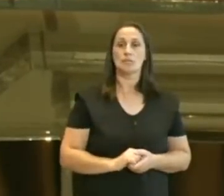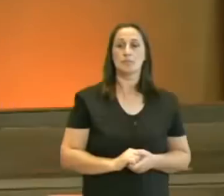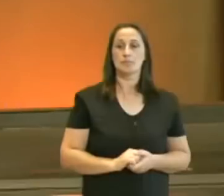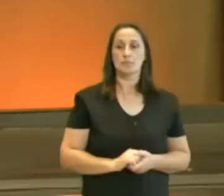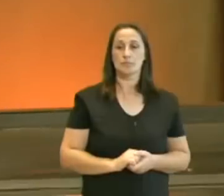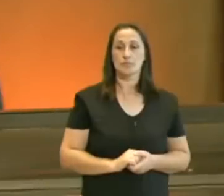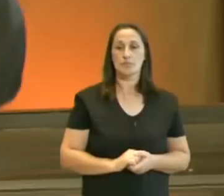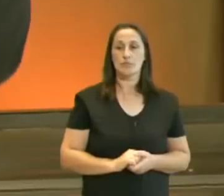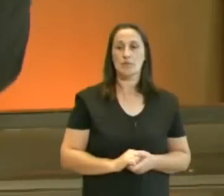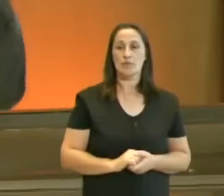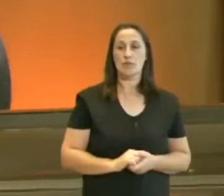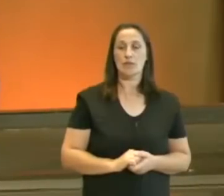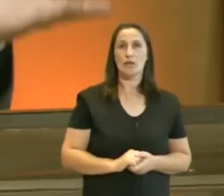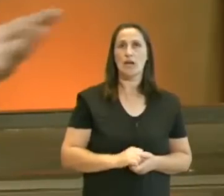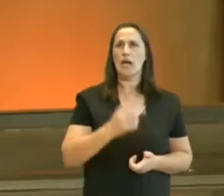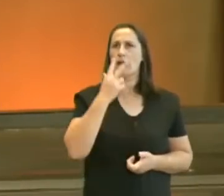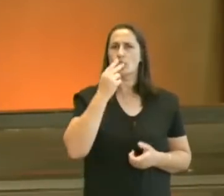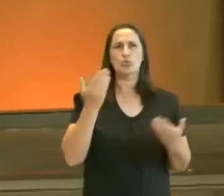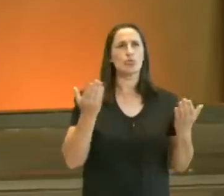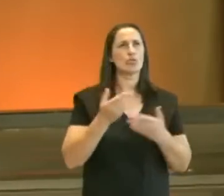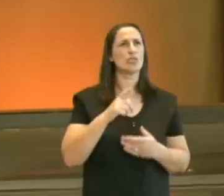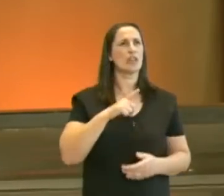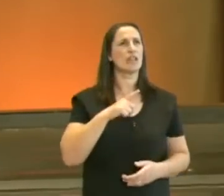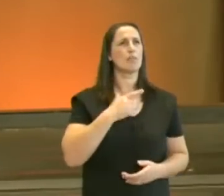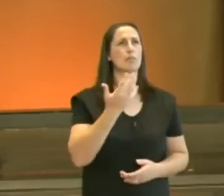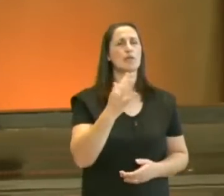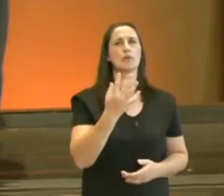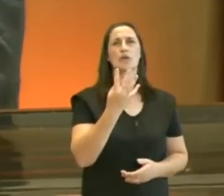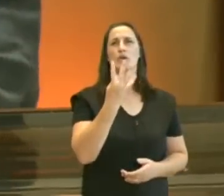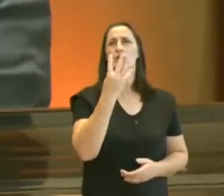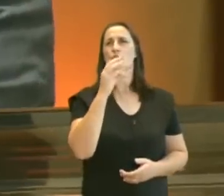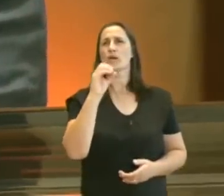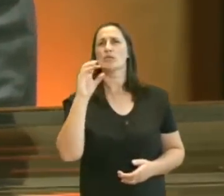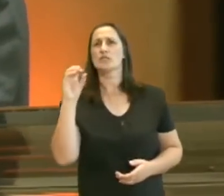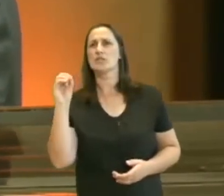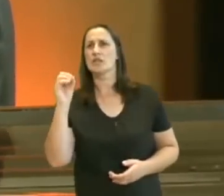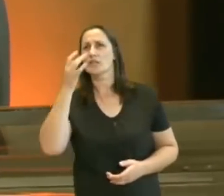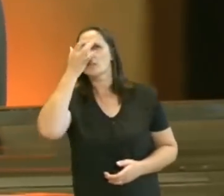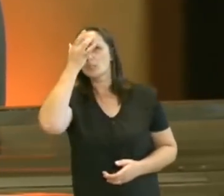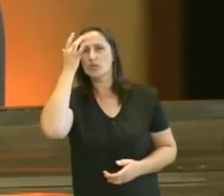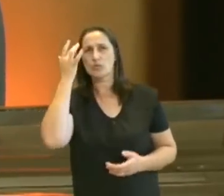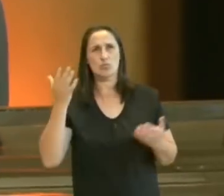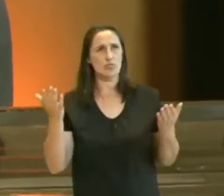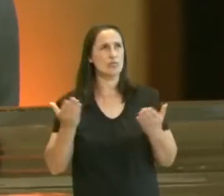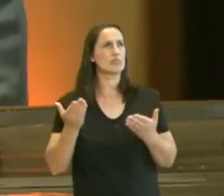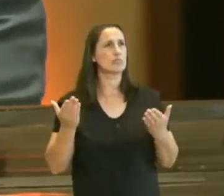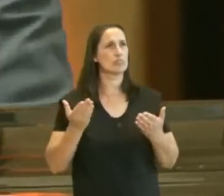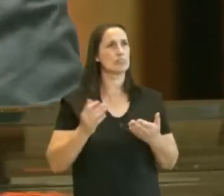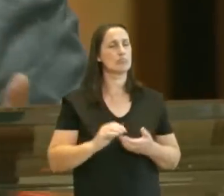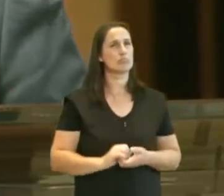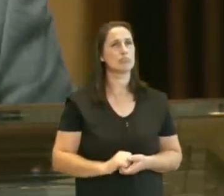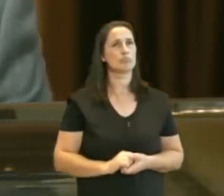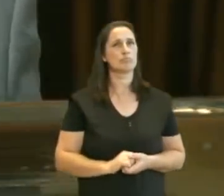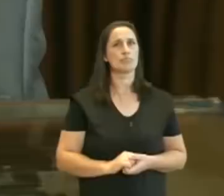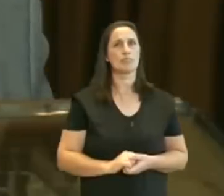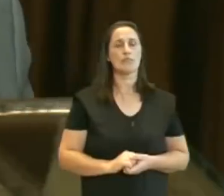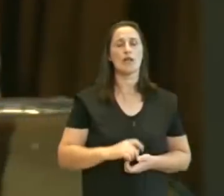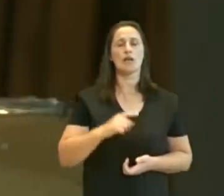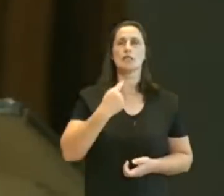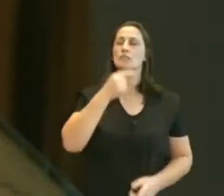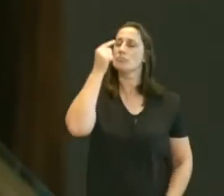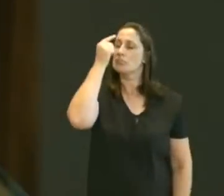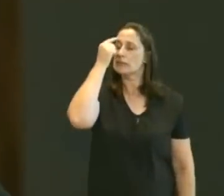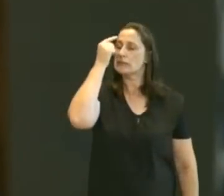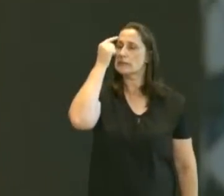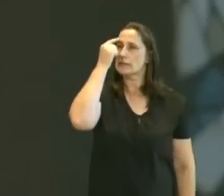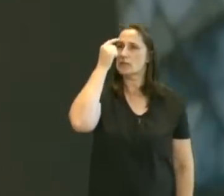quantas pessoas, 400 pessoas, 300, eu não sei quantas pessoas tem aqui, e a gente fica pensando, que